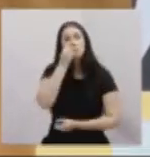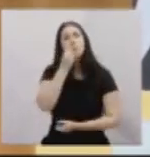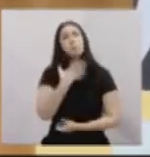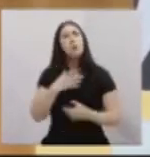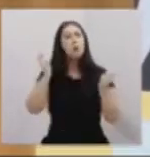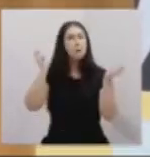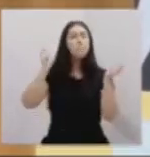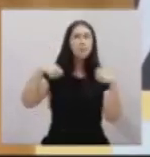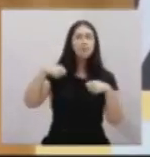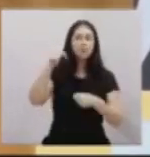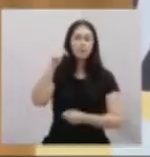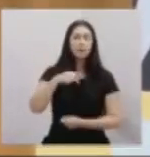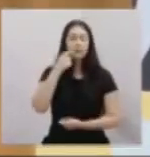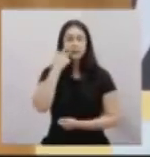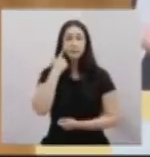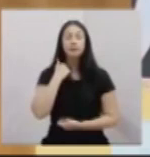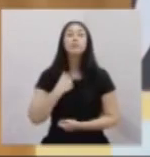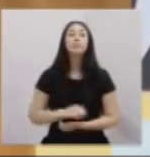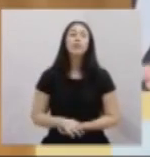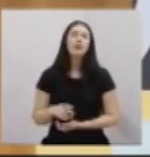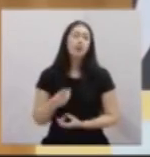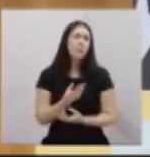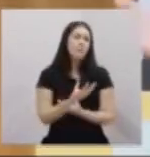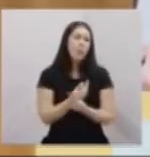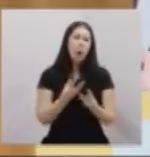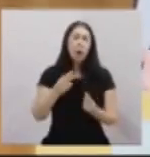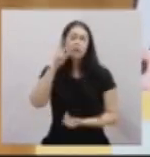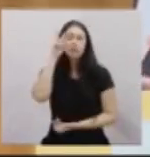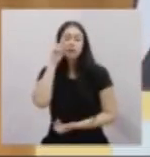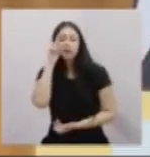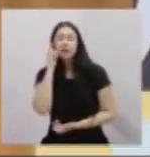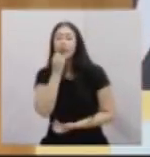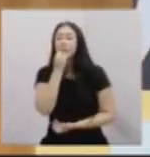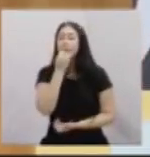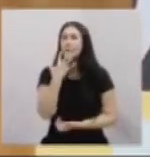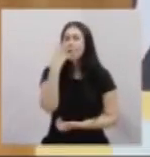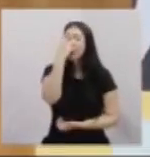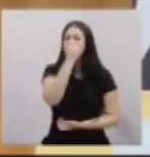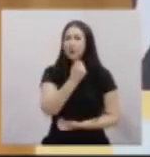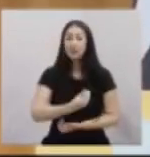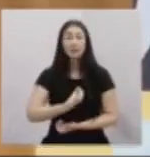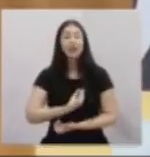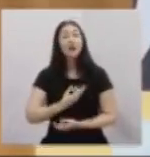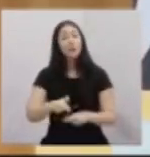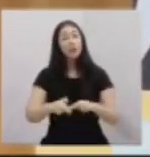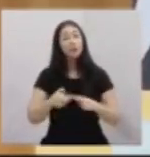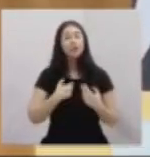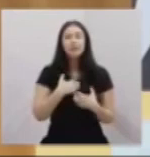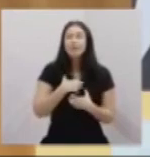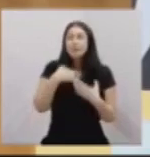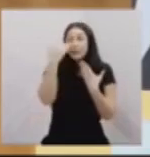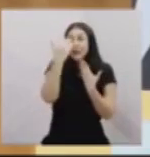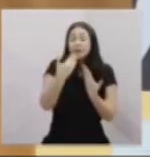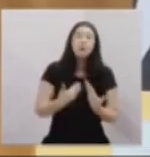capacitada que está aqui presente, né? Quantas histórias bonitas, quantas vidas. Então, para mim, é uma honra imensa estar aqui